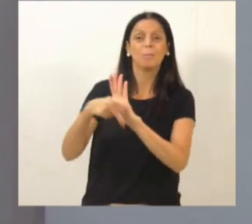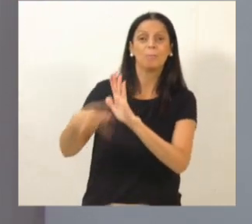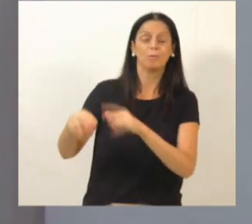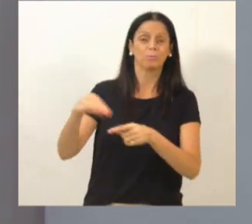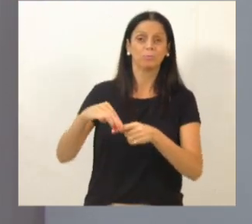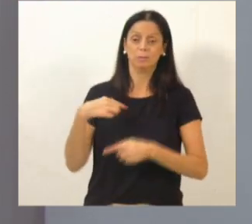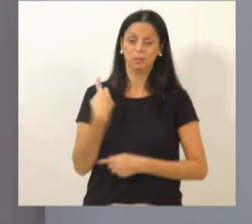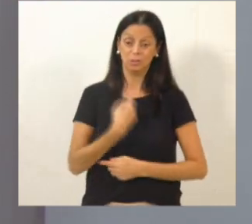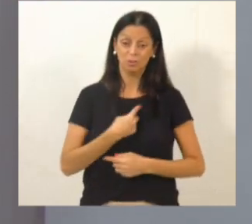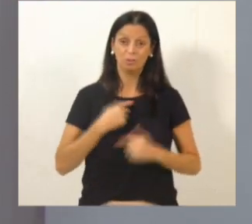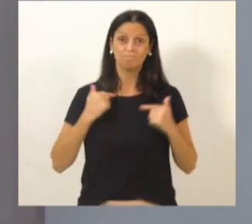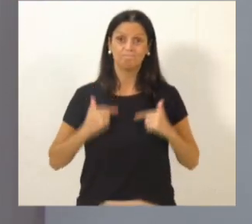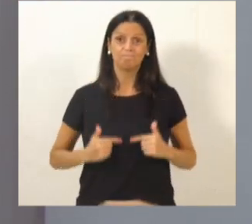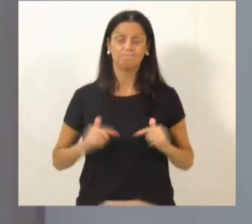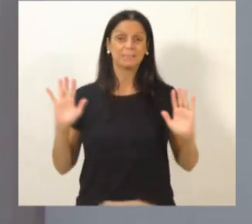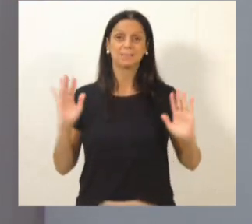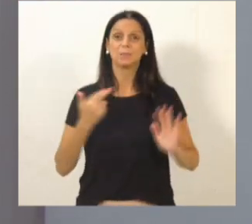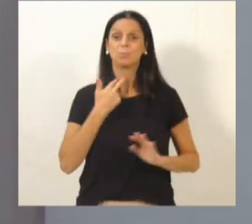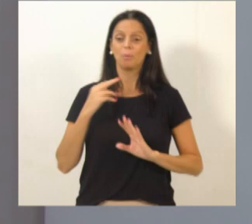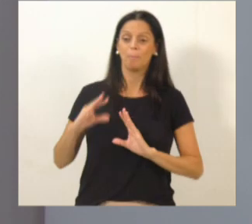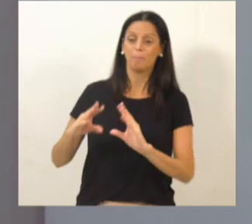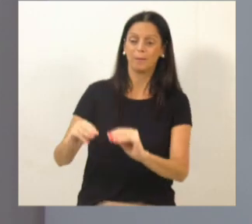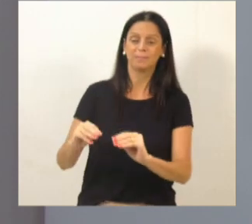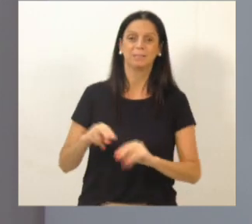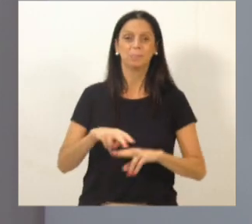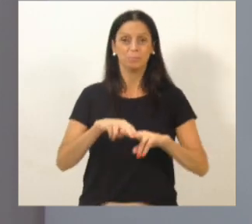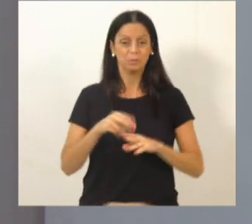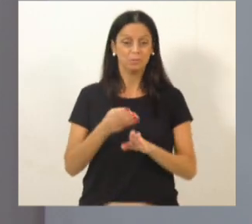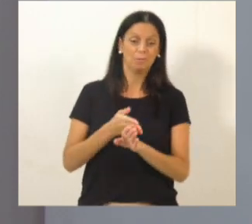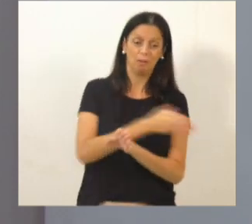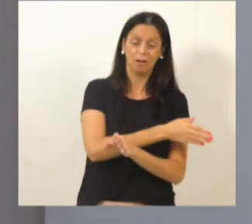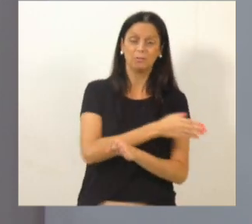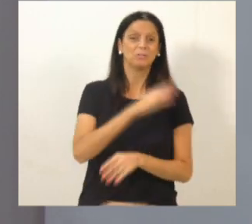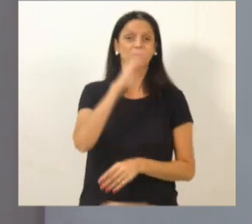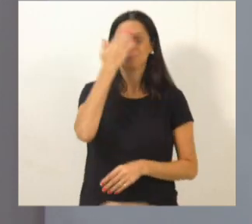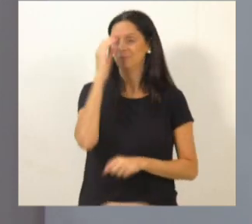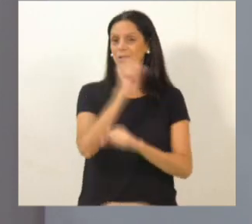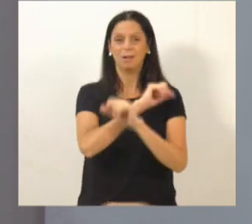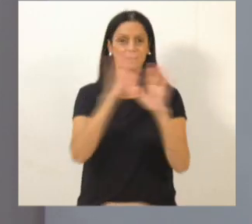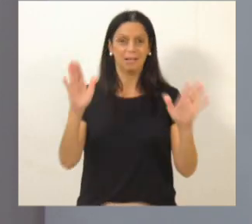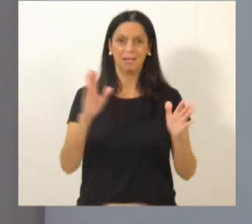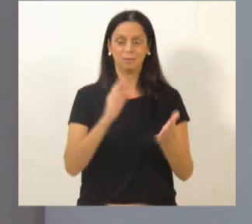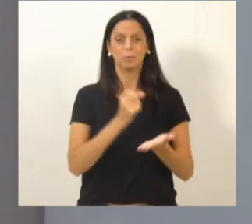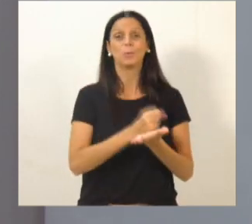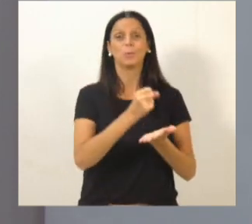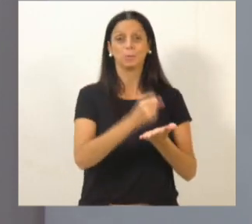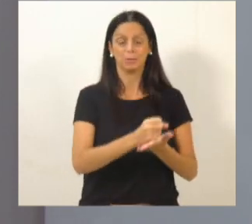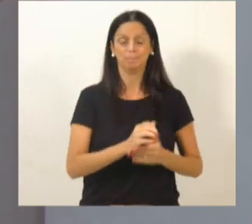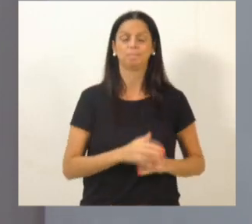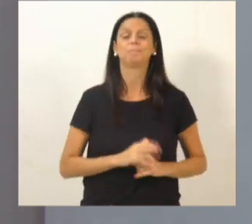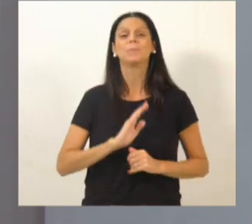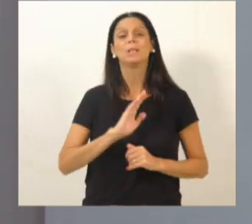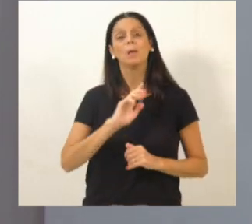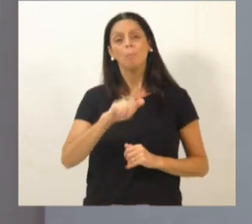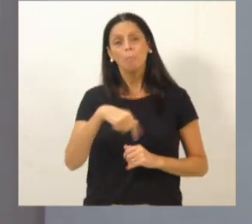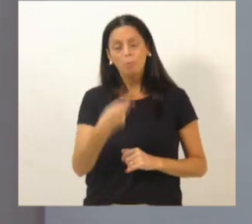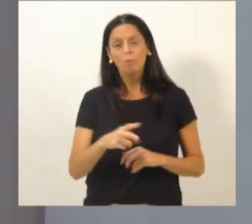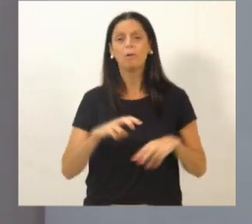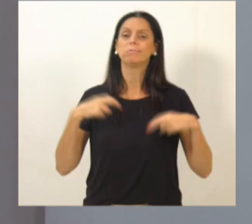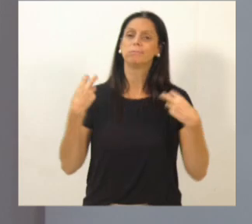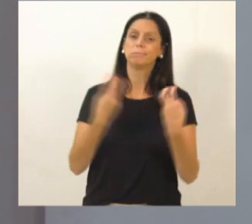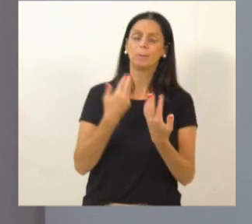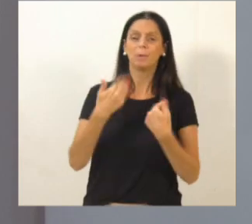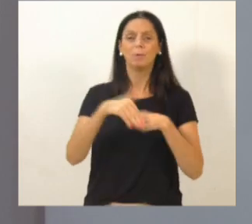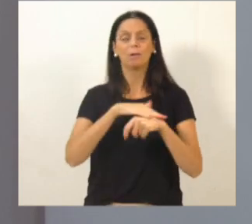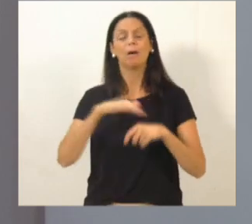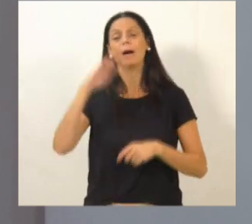podia... Esse era um dos entendimentos que faltava. De lá para cá, e posso te dizer com certeza, no último ano e meio,